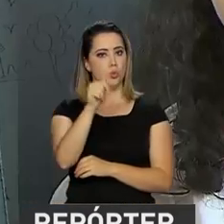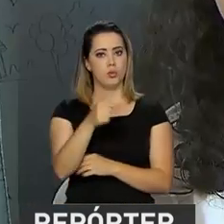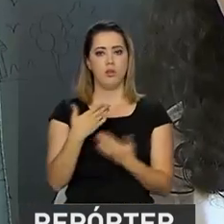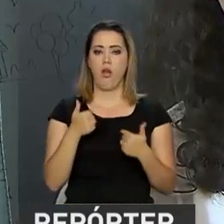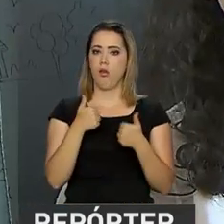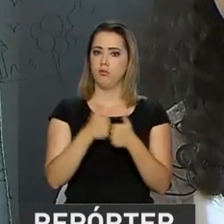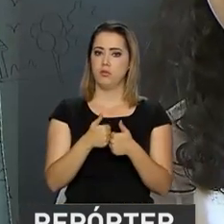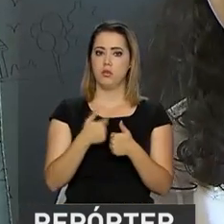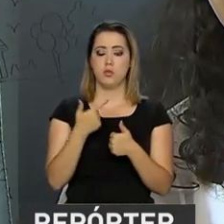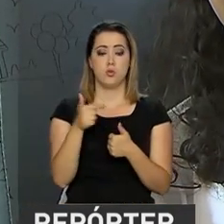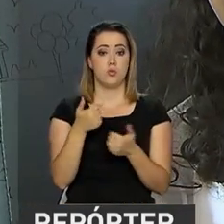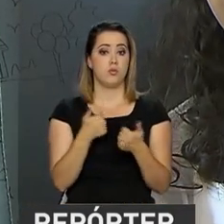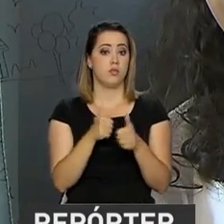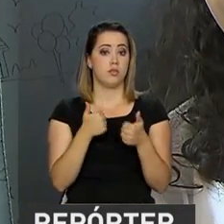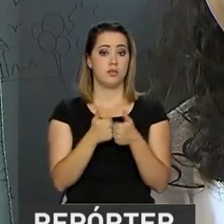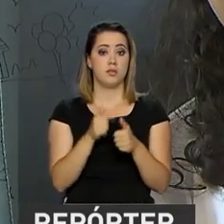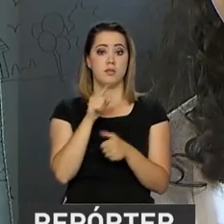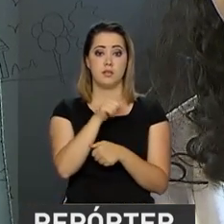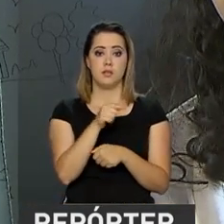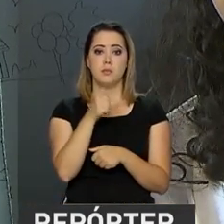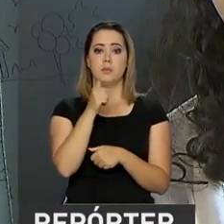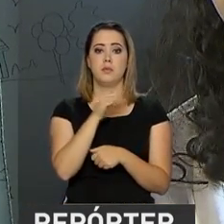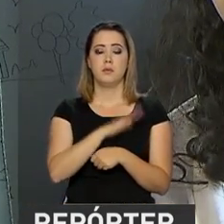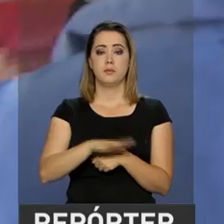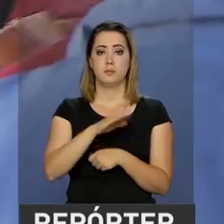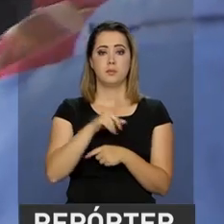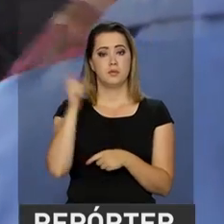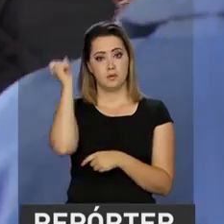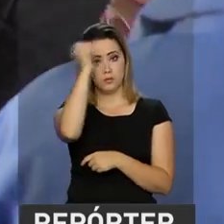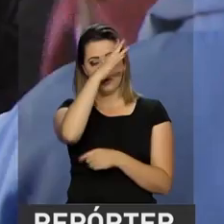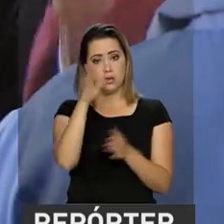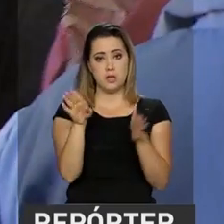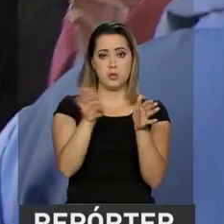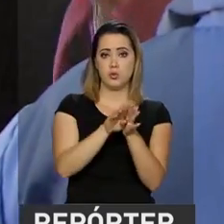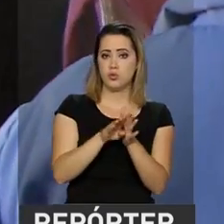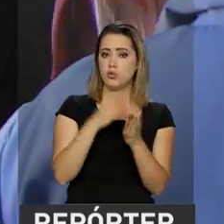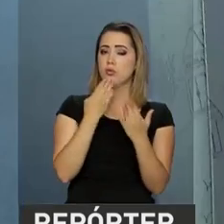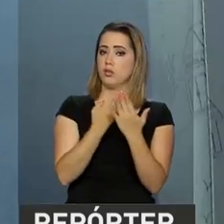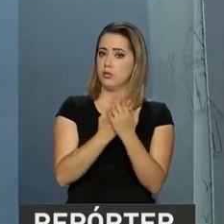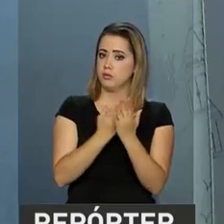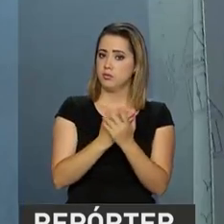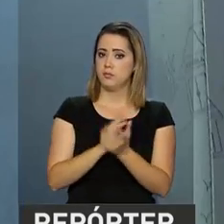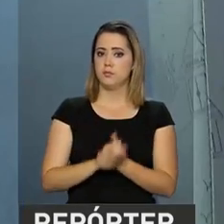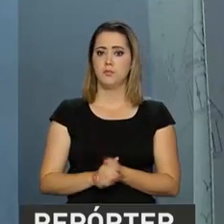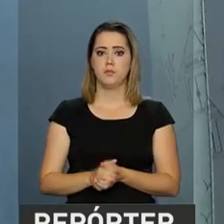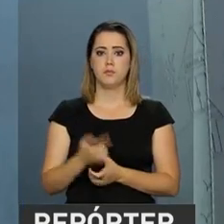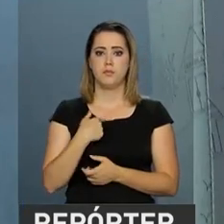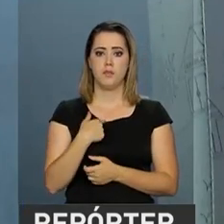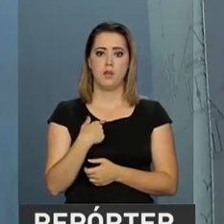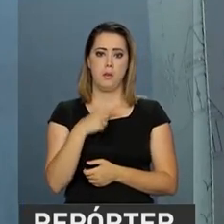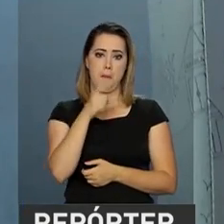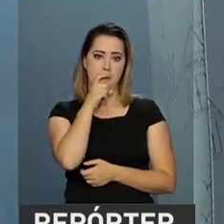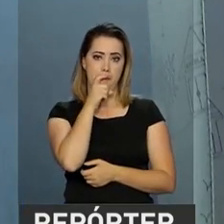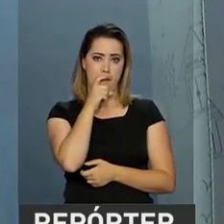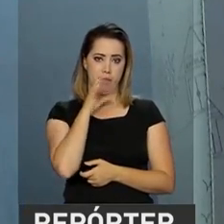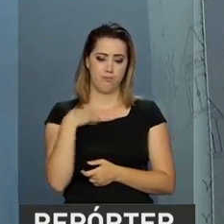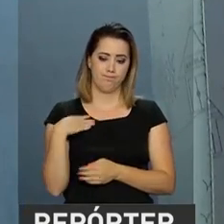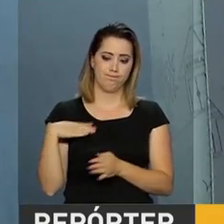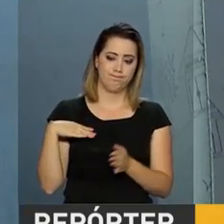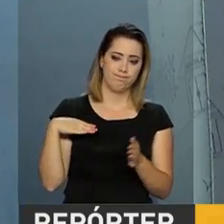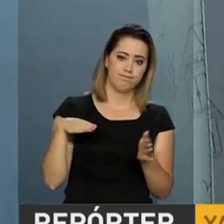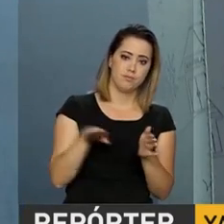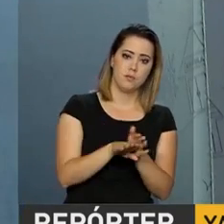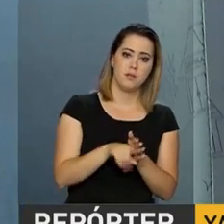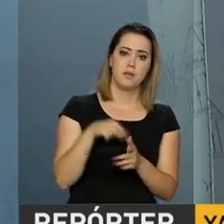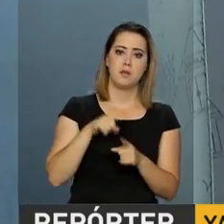aula. Sem o transporte, Yasmin teria dificuldade para estudar. Eu ia vir com meu pai, mas